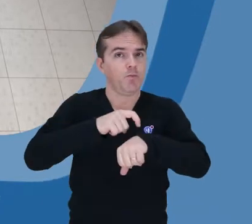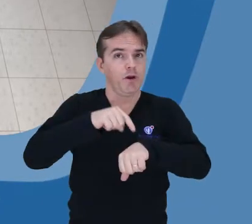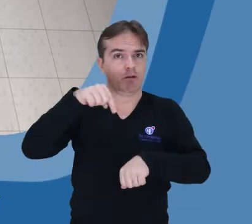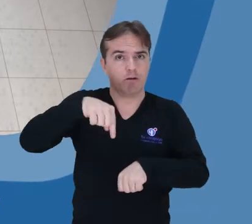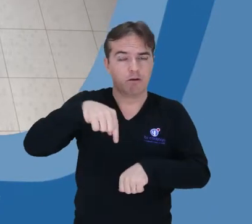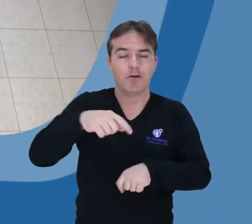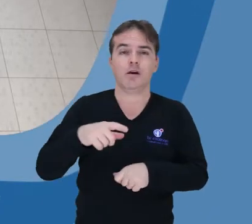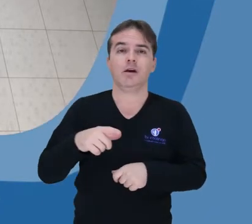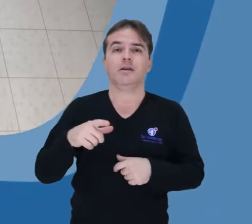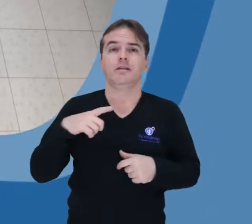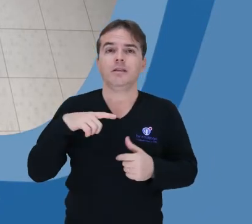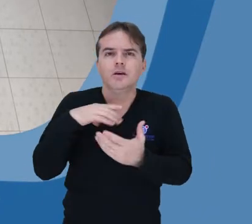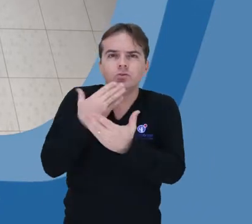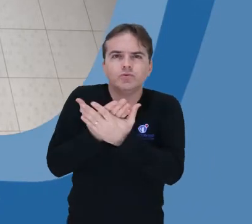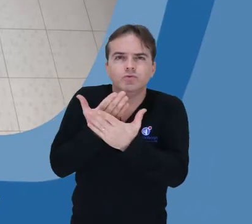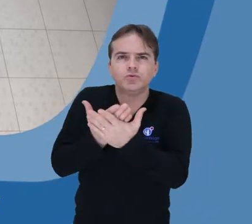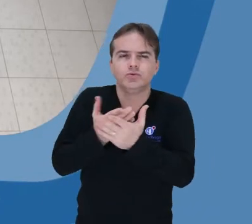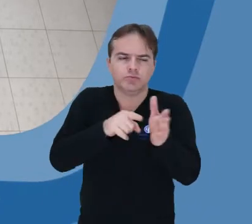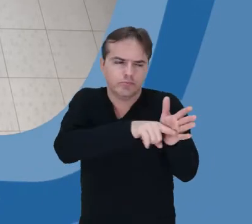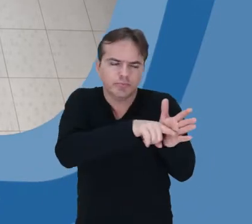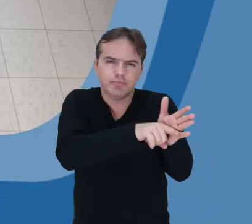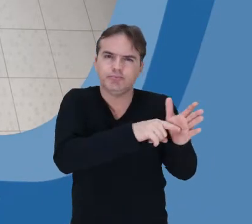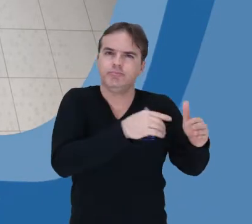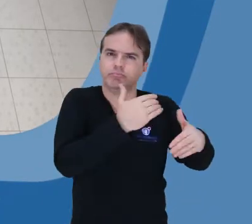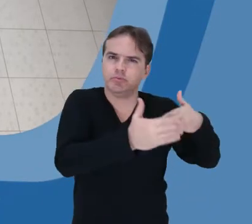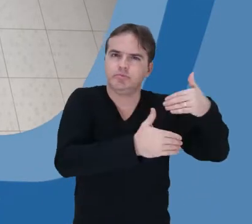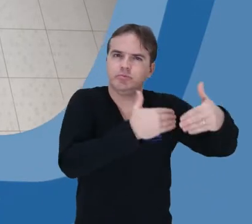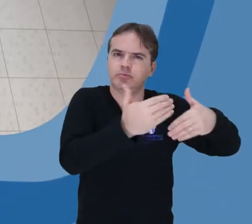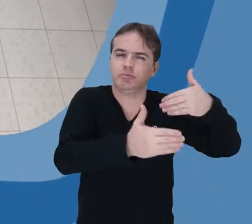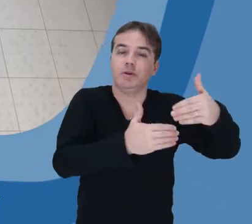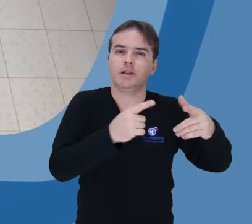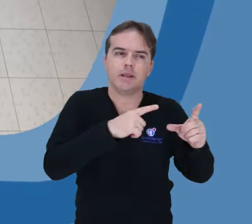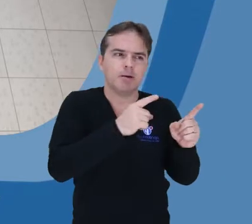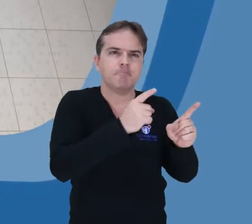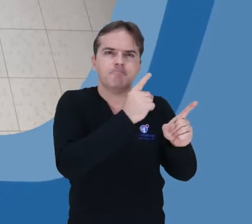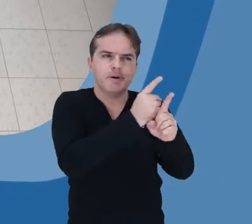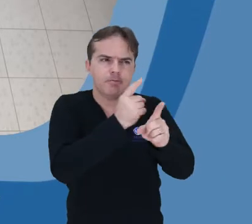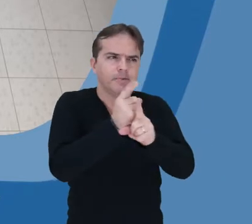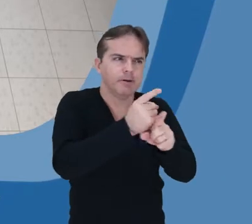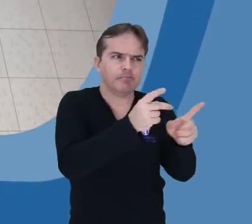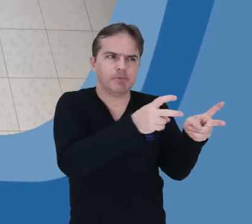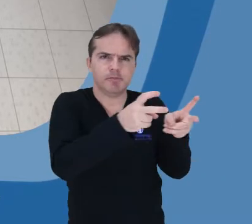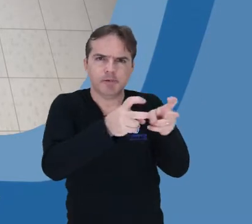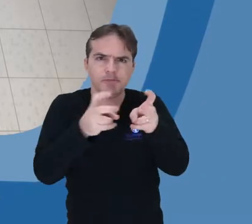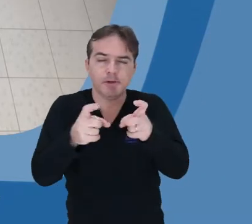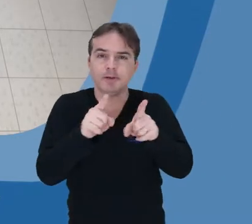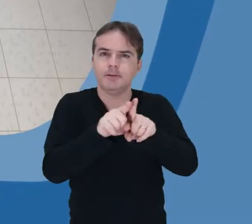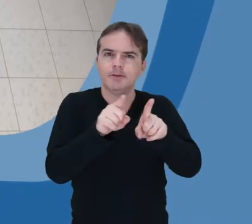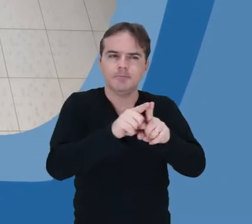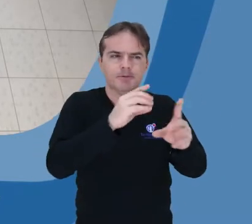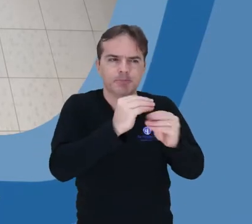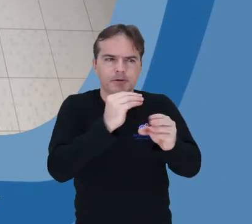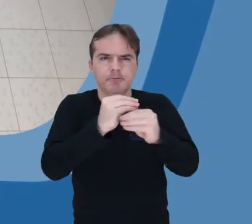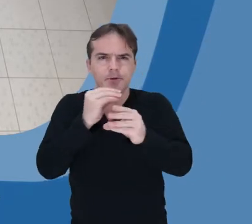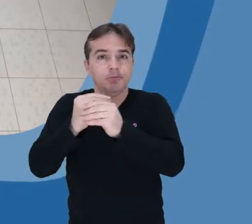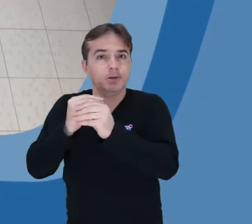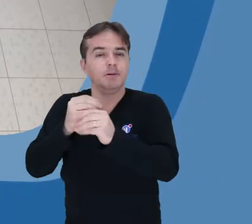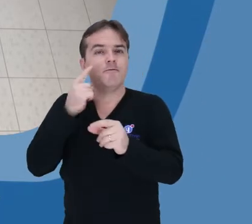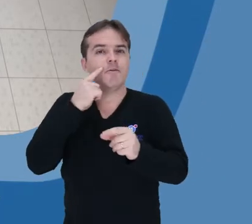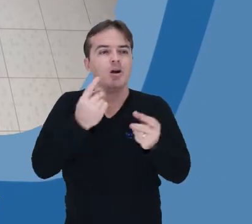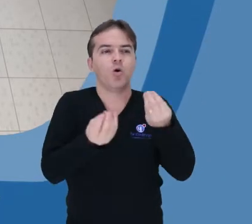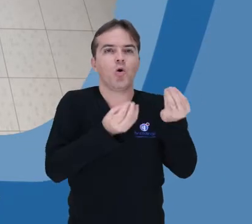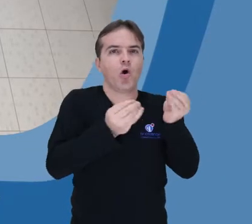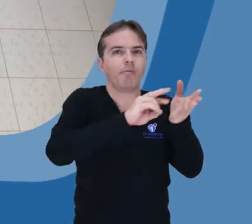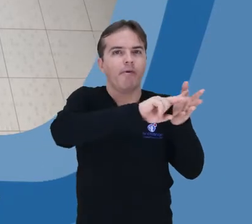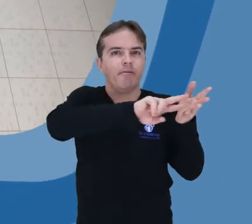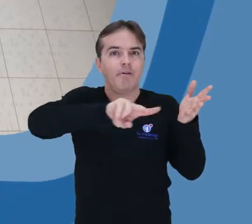estudos estão sendo conduzidos na identificação e no mapeamento e no sequenciamento dessas novas variantes, e